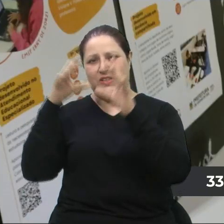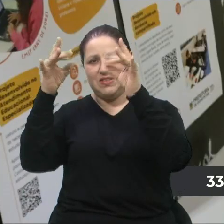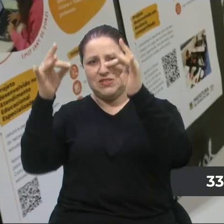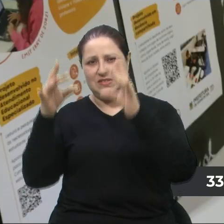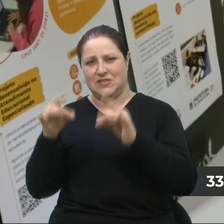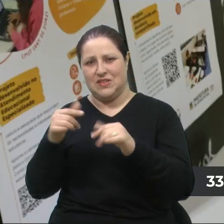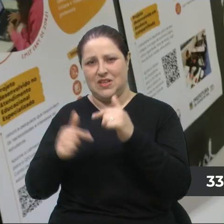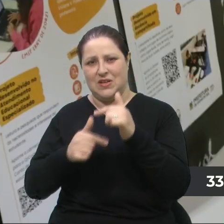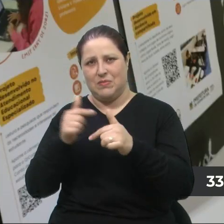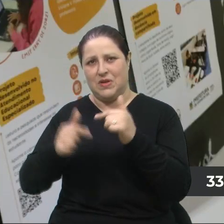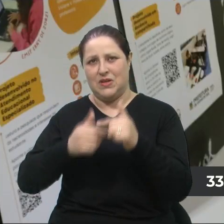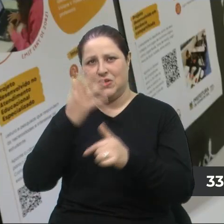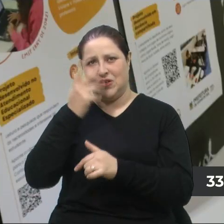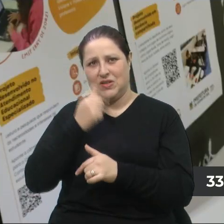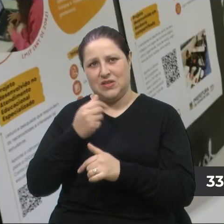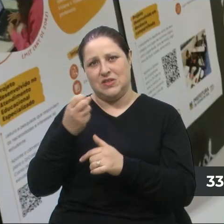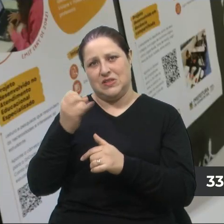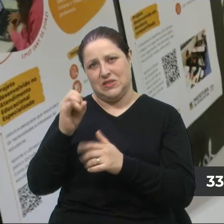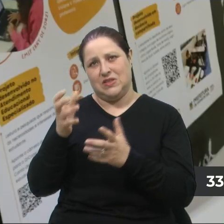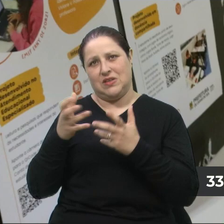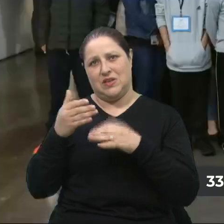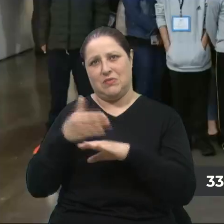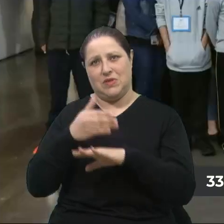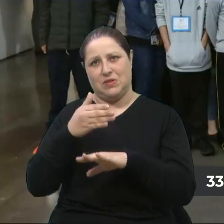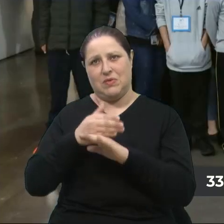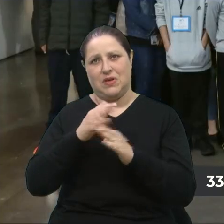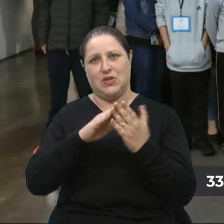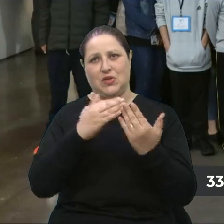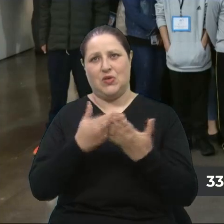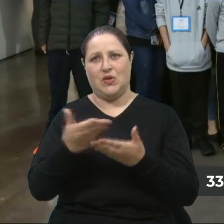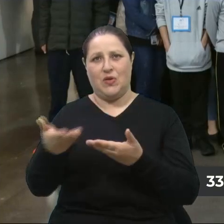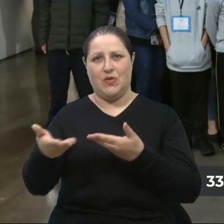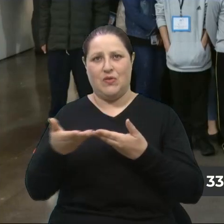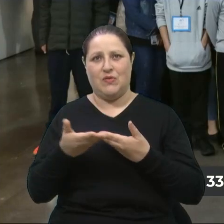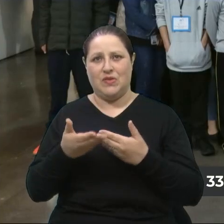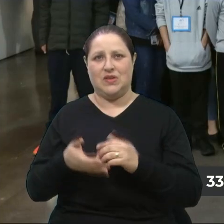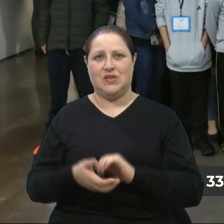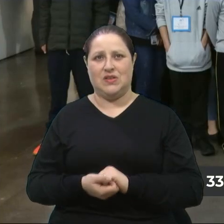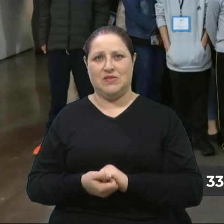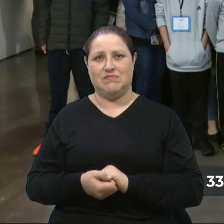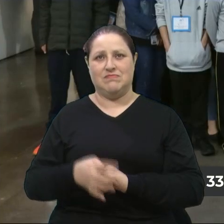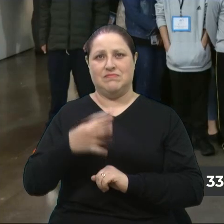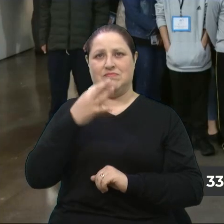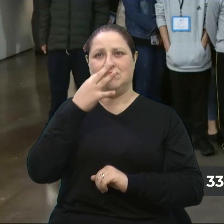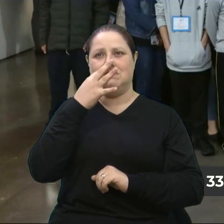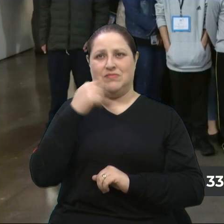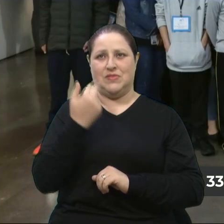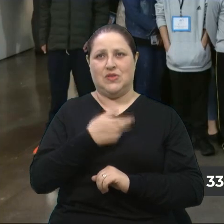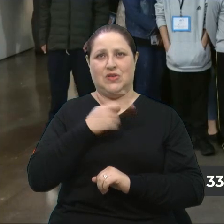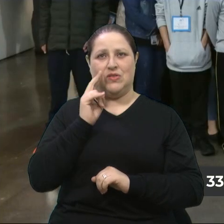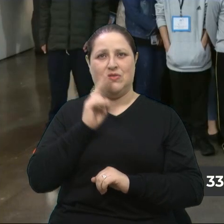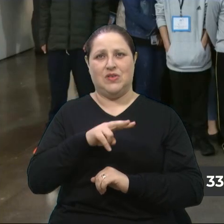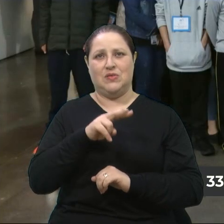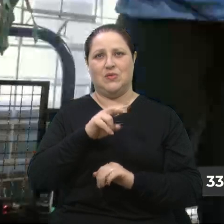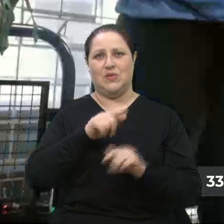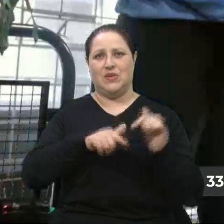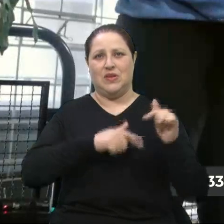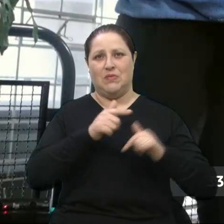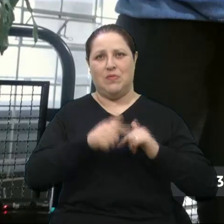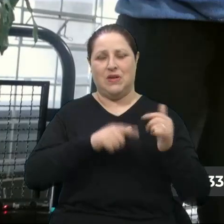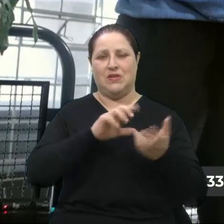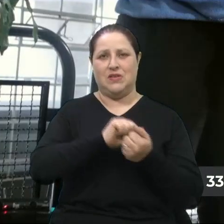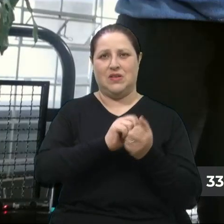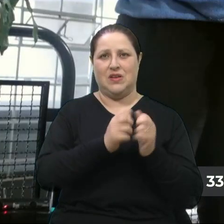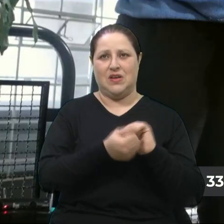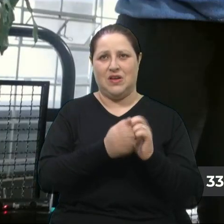que quiseram participar, né, as escolas convidaram. Então, é incrível a gente ver os trabalhos, assim, da arte,